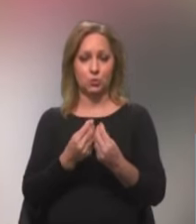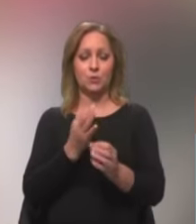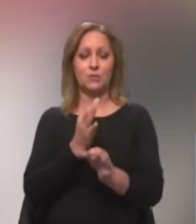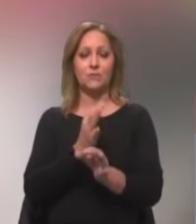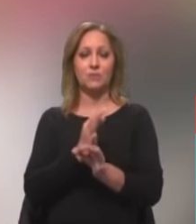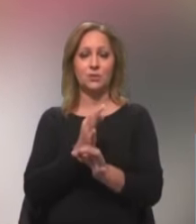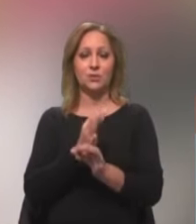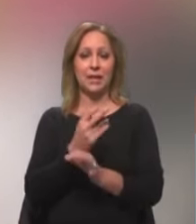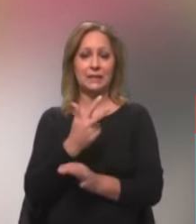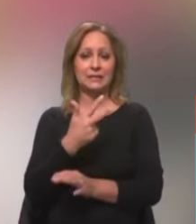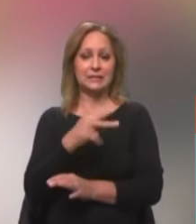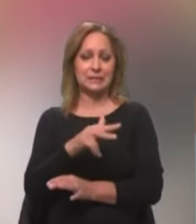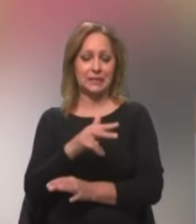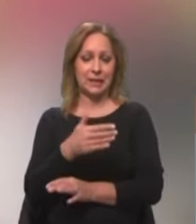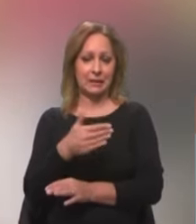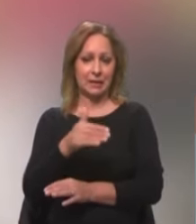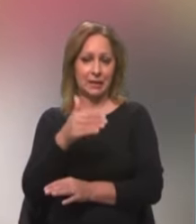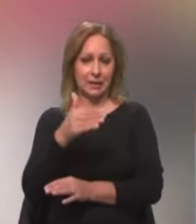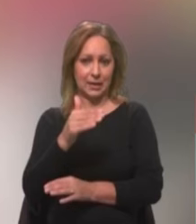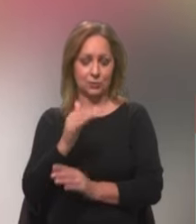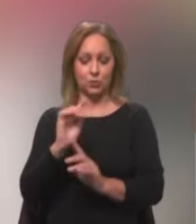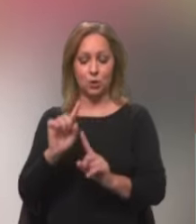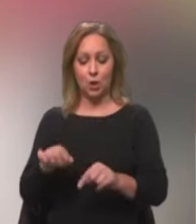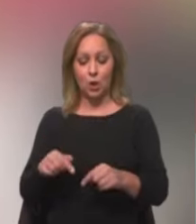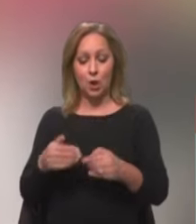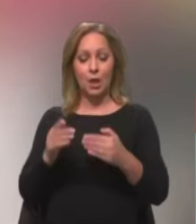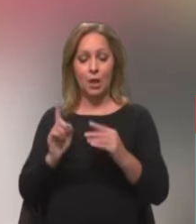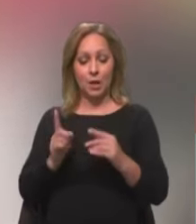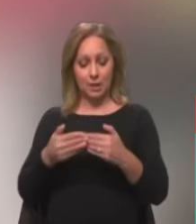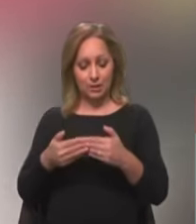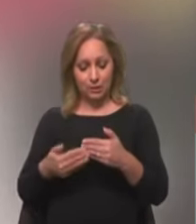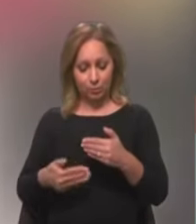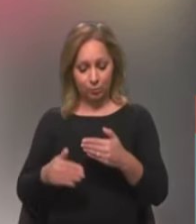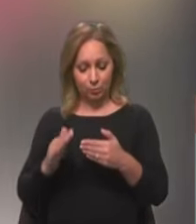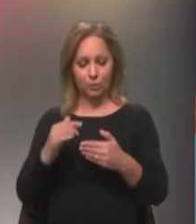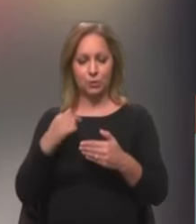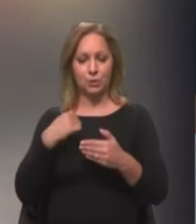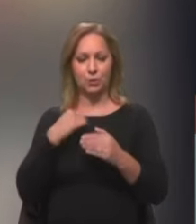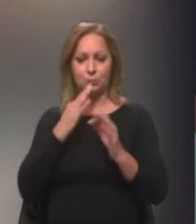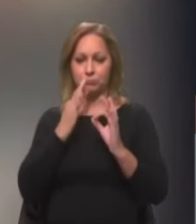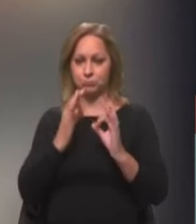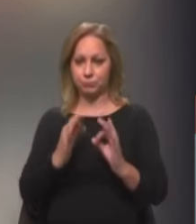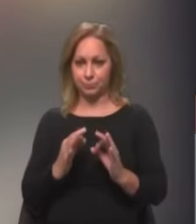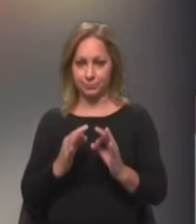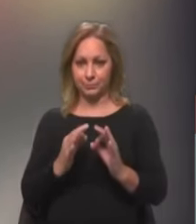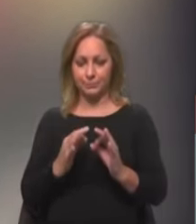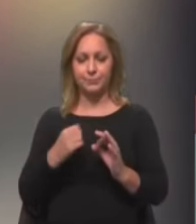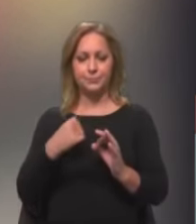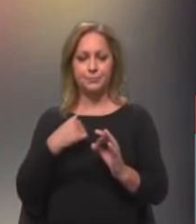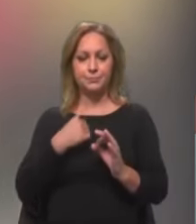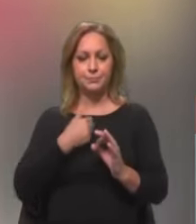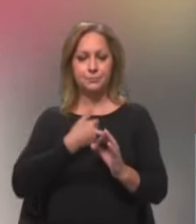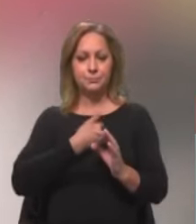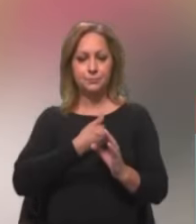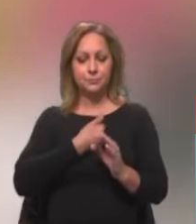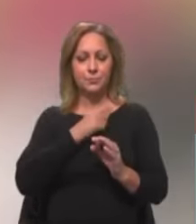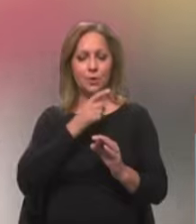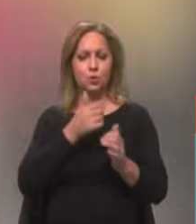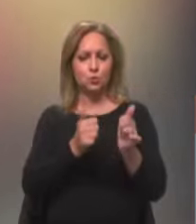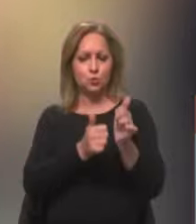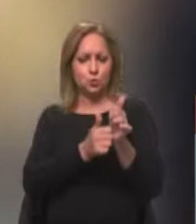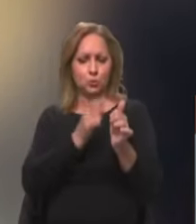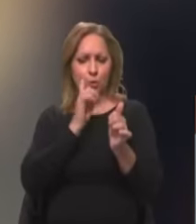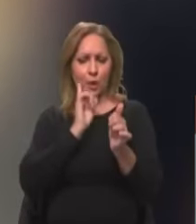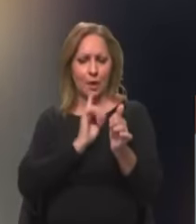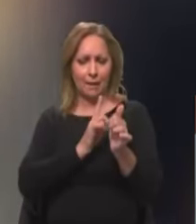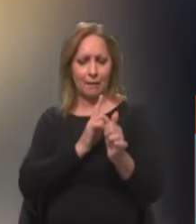anos. Depois, a partir daí, a minha missão fica cumprida. Eu tenho estado ao lado dela